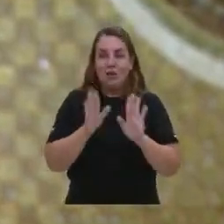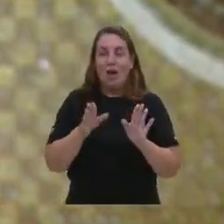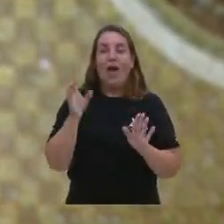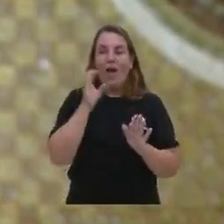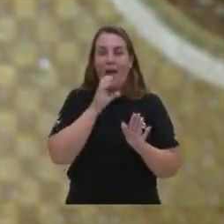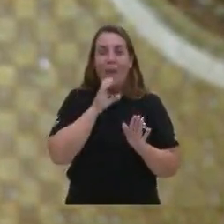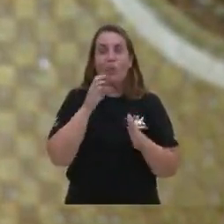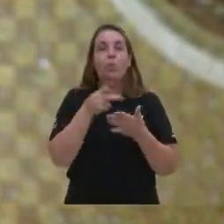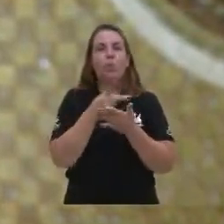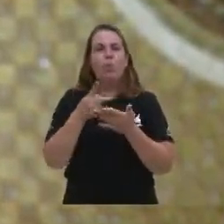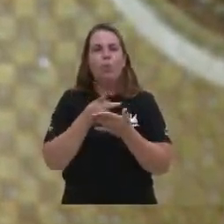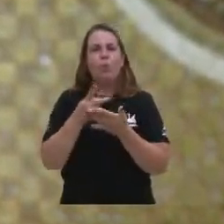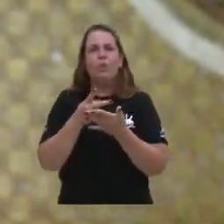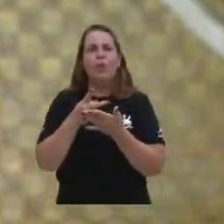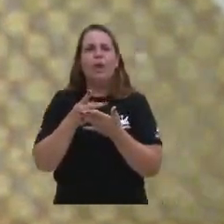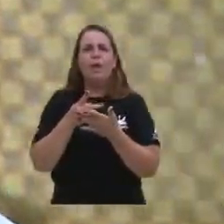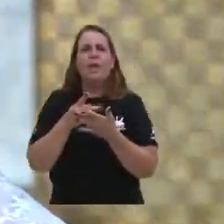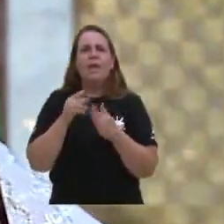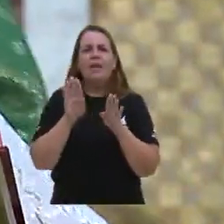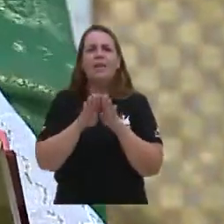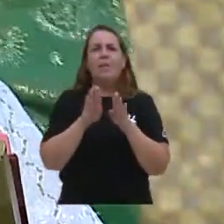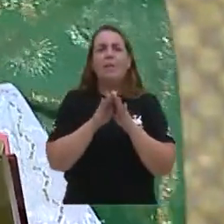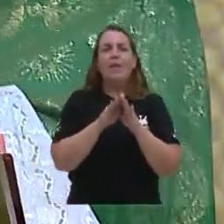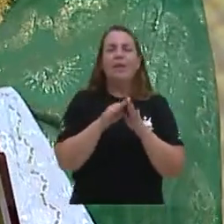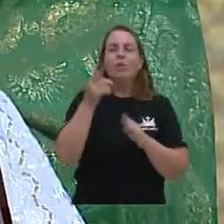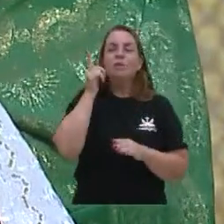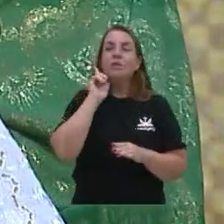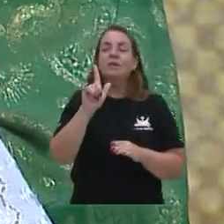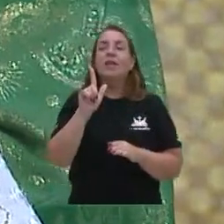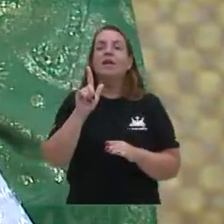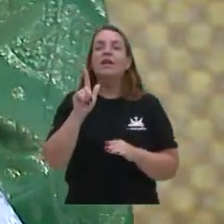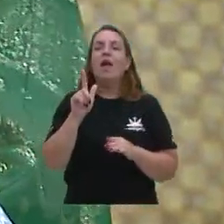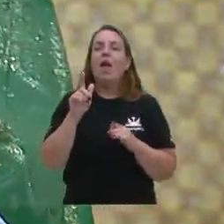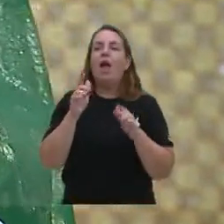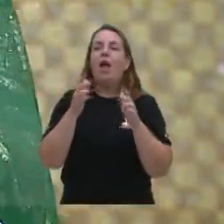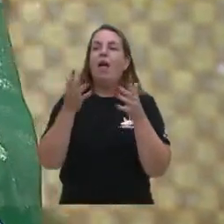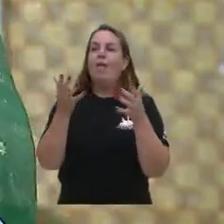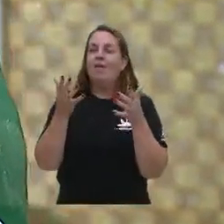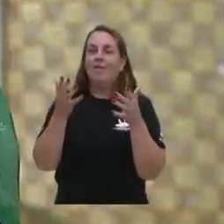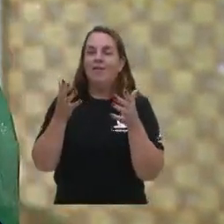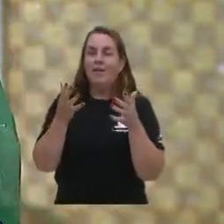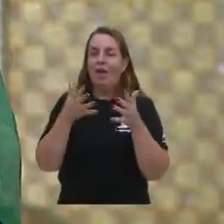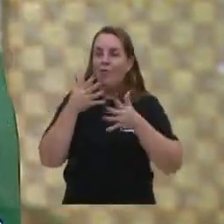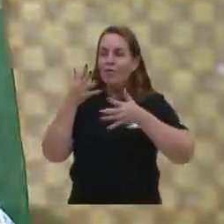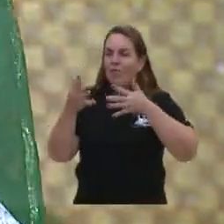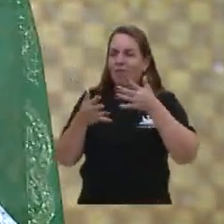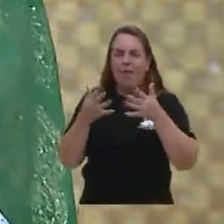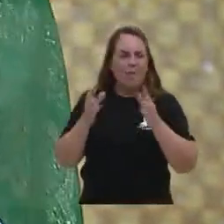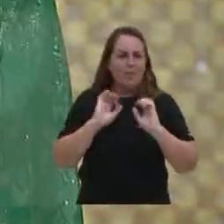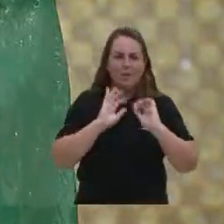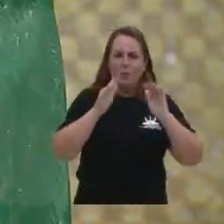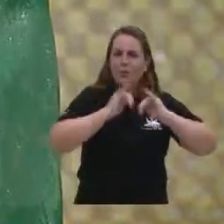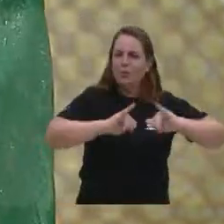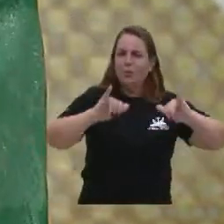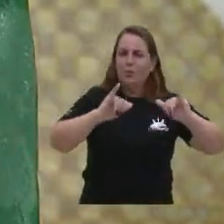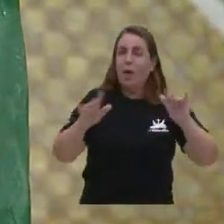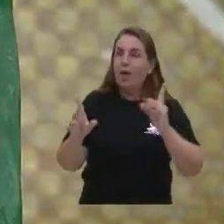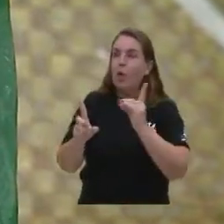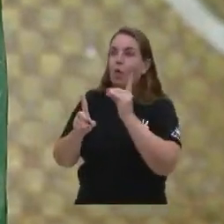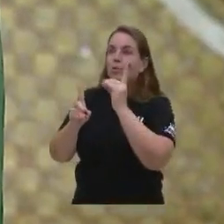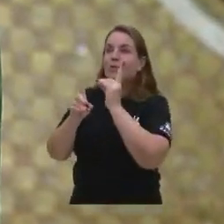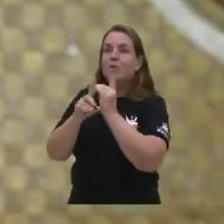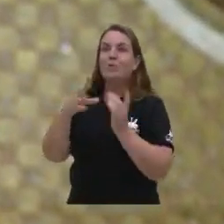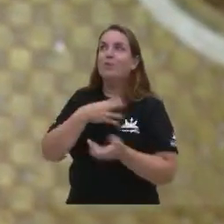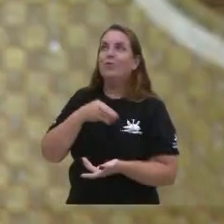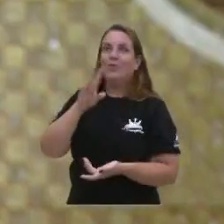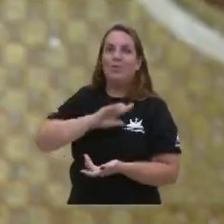imediatamente procura e aumenta ainda, e diz assim: encontramos o Messias, para